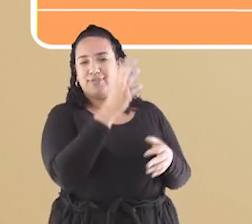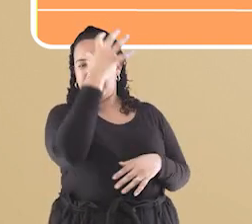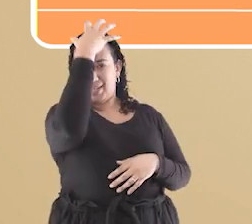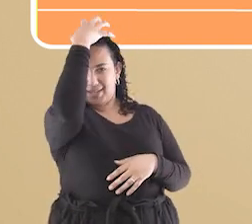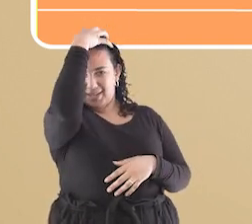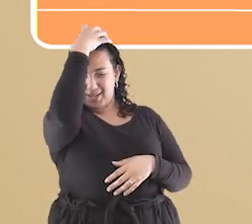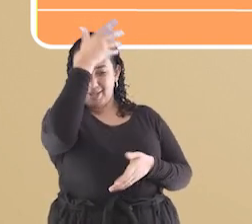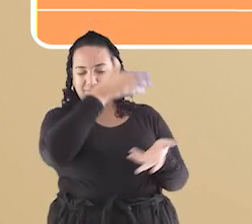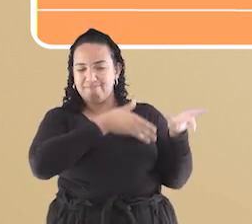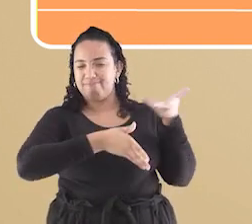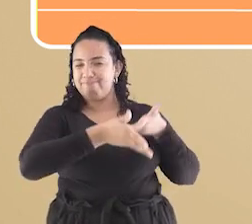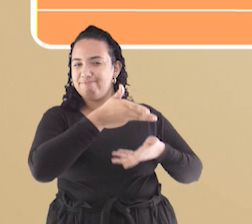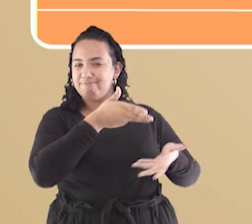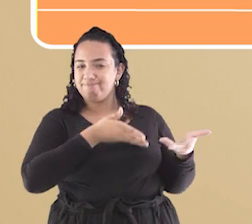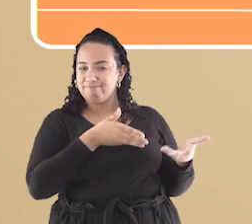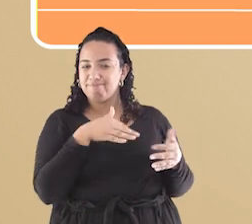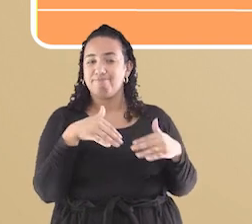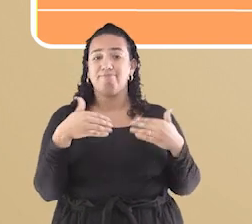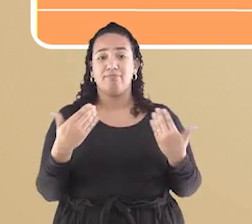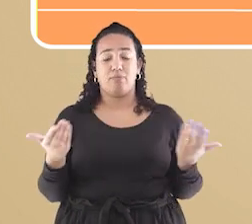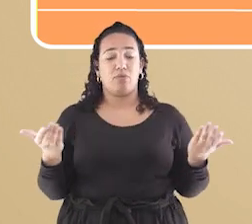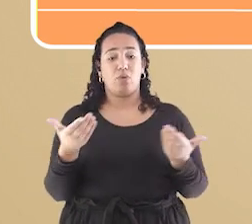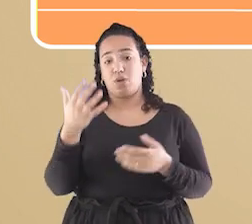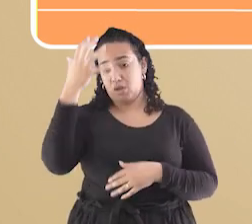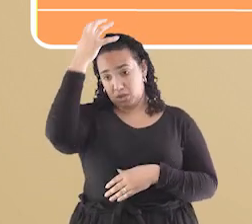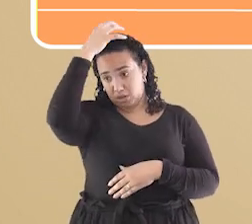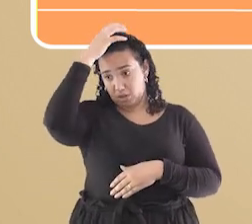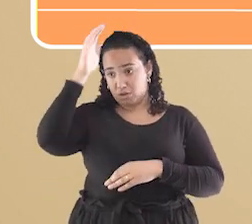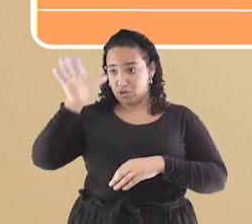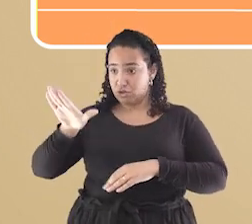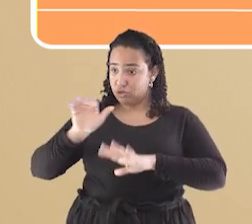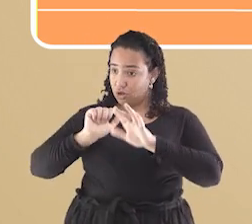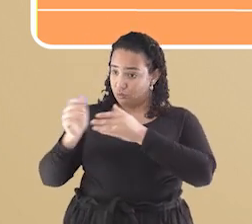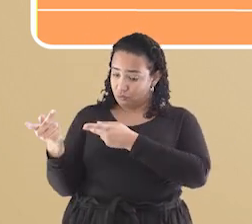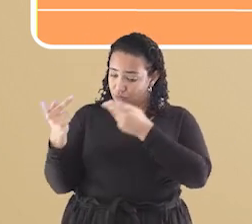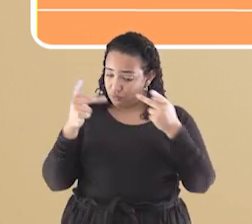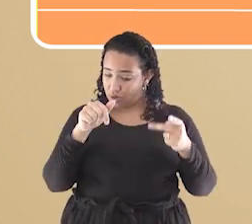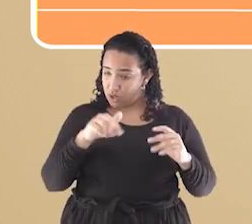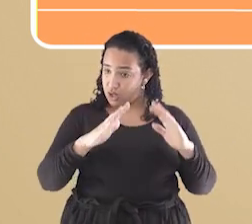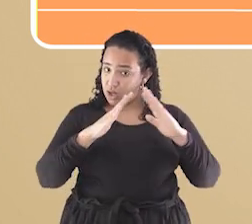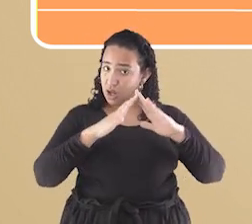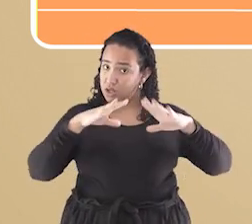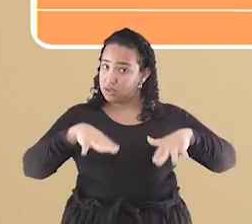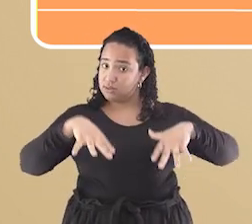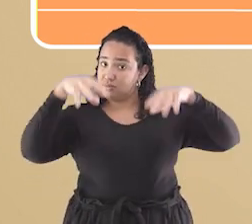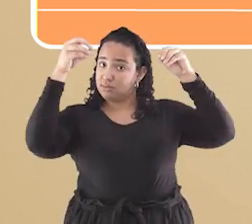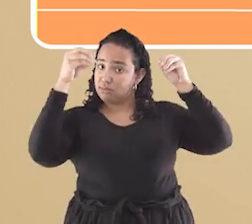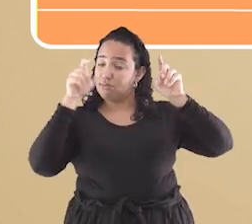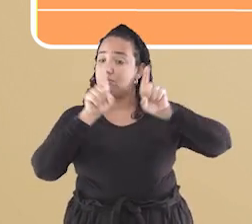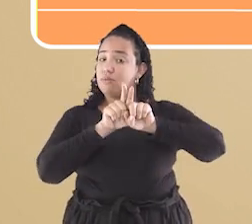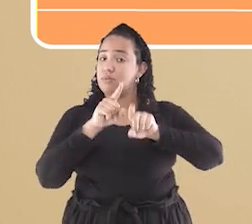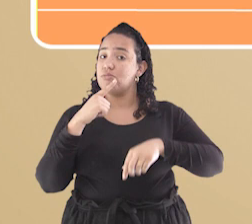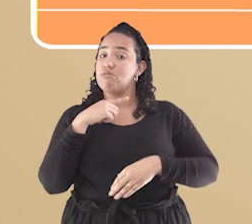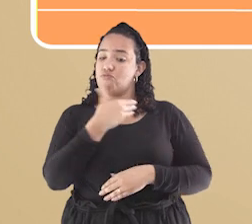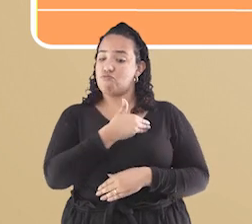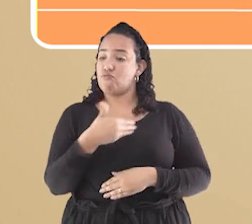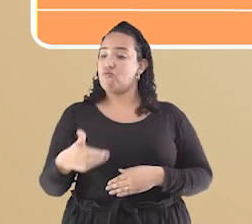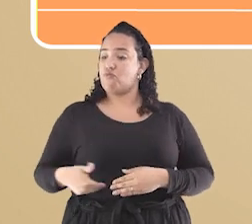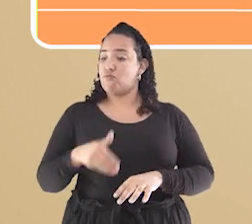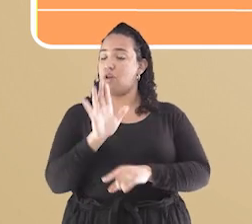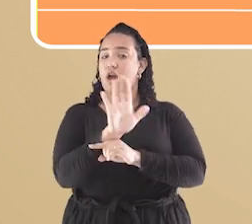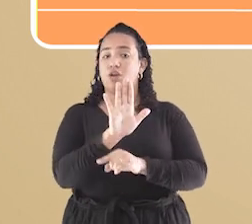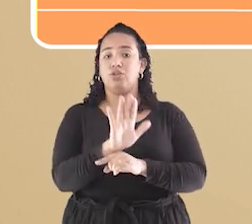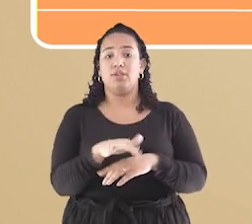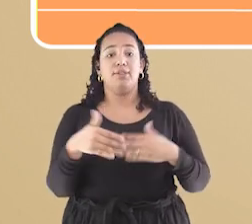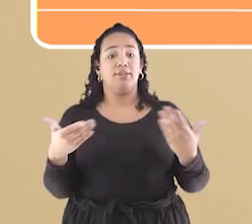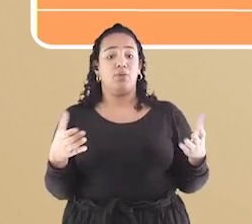fidelidade entre eles. O monarca passou a chamá-los para viver na corte e assumir um cargo de importância dentro do Estado. Dessa forma,